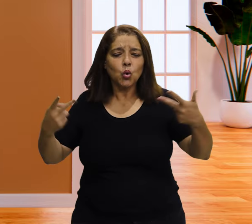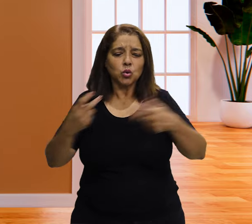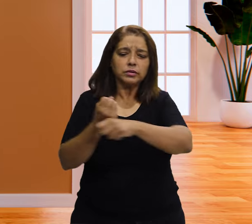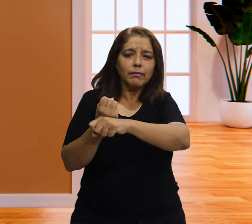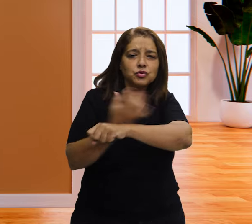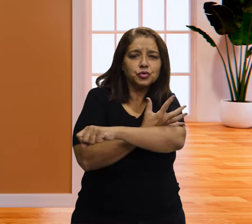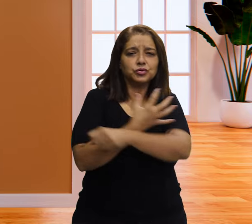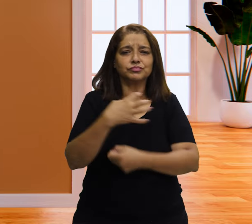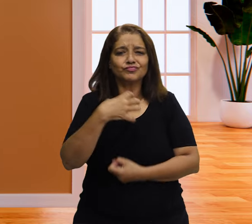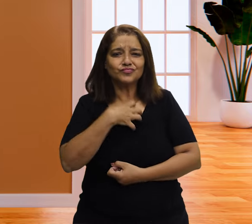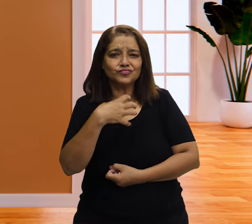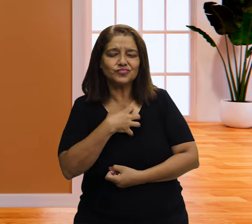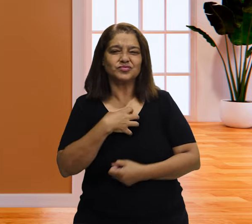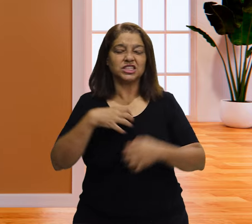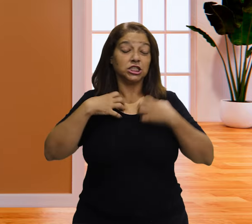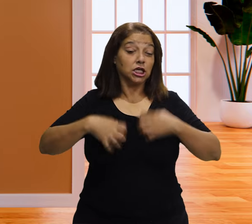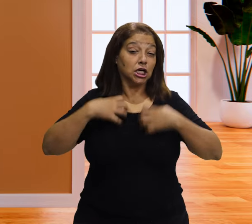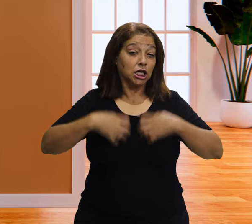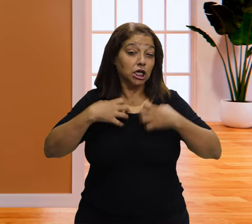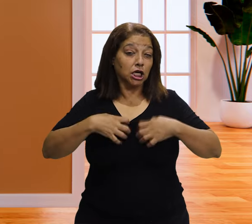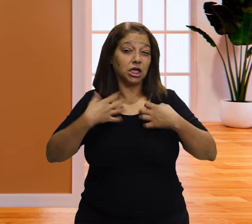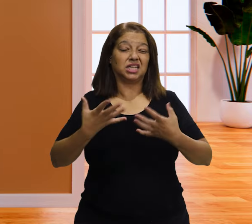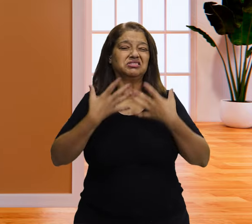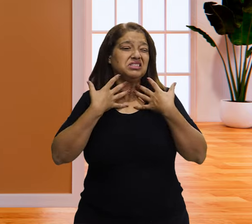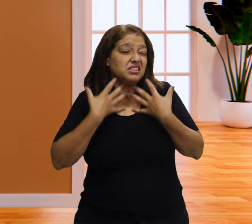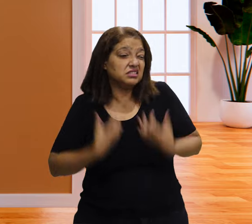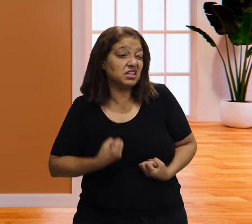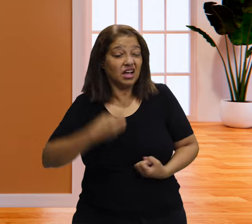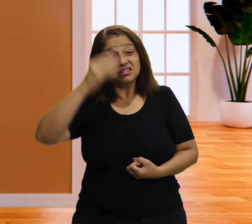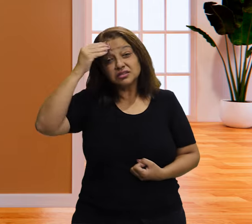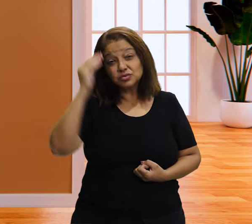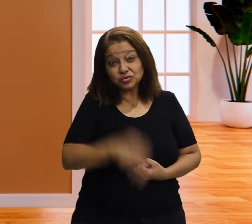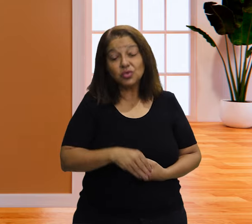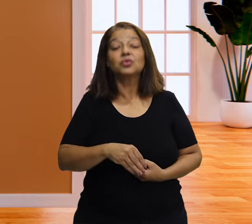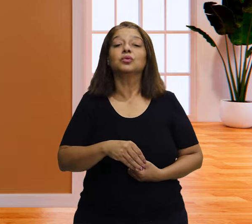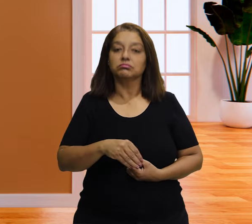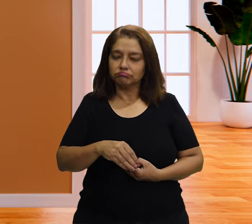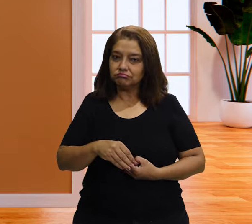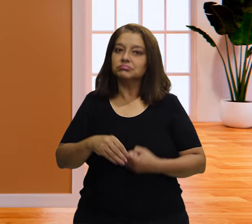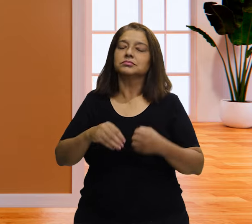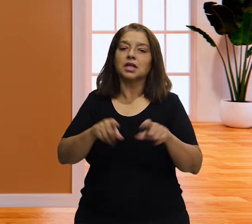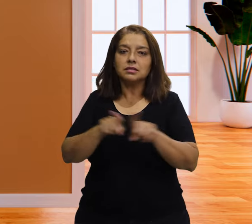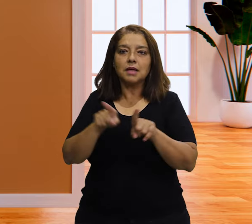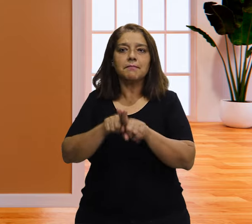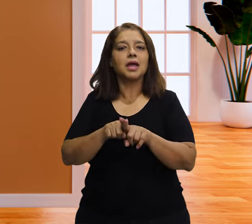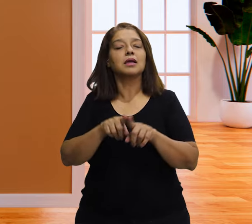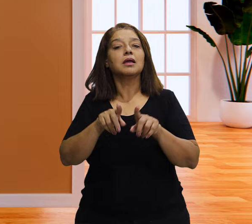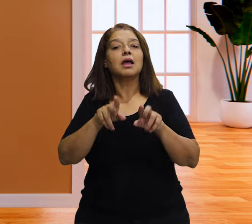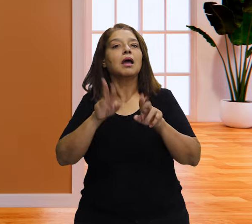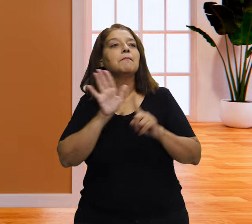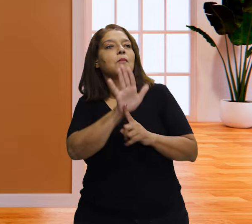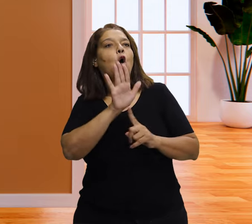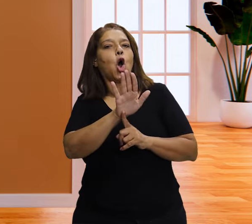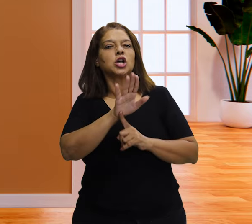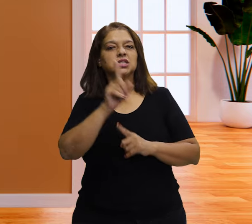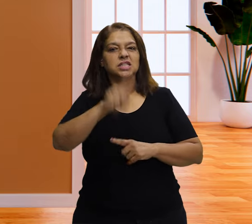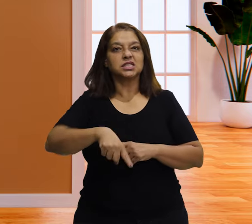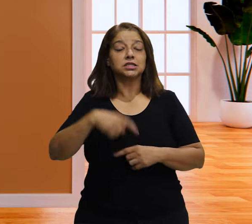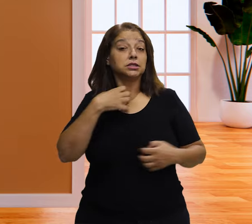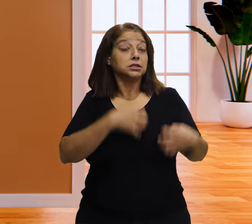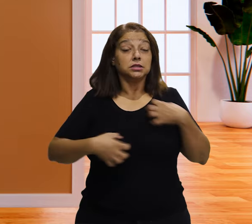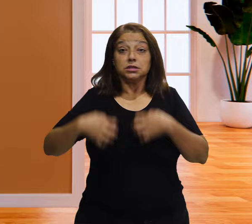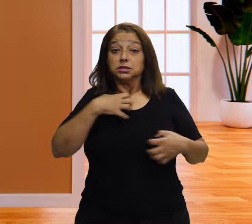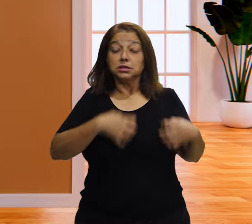e desmotivação, até manifestações mais intensas, como crises de ansiedade,